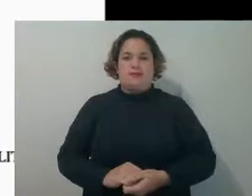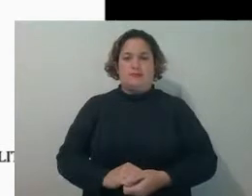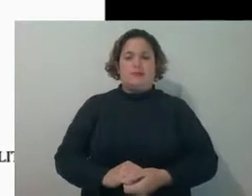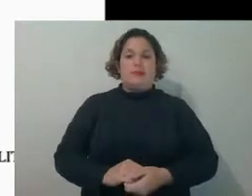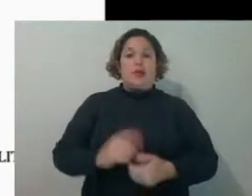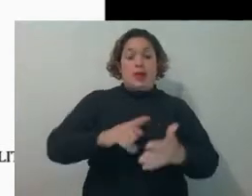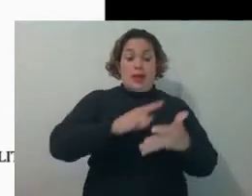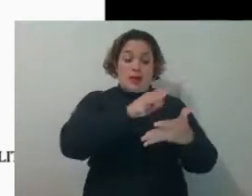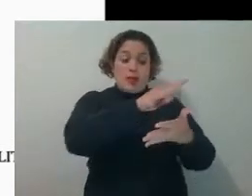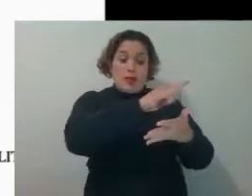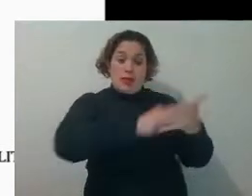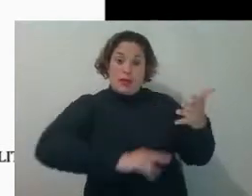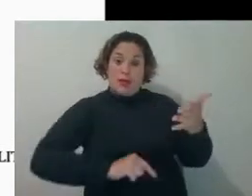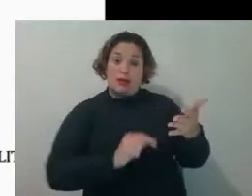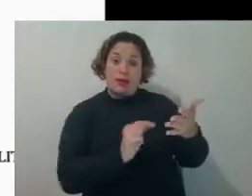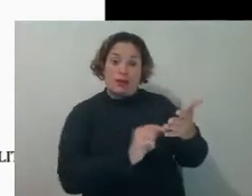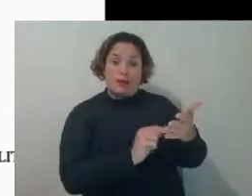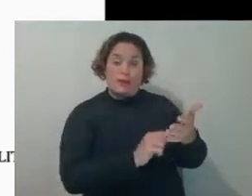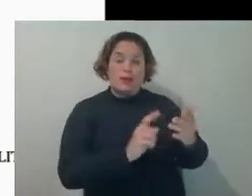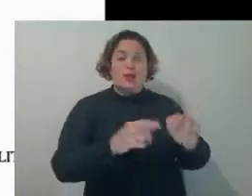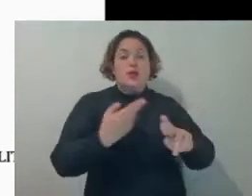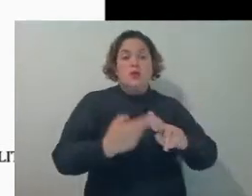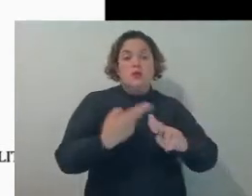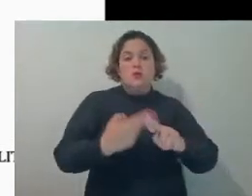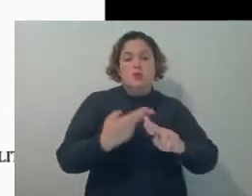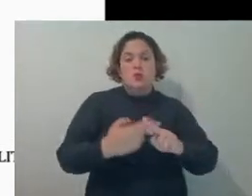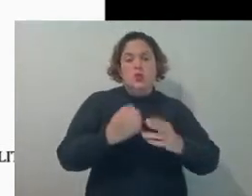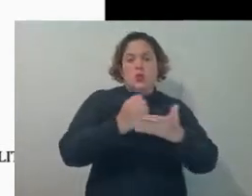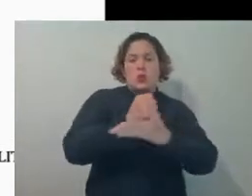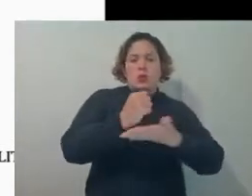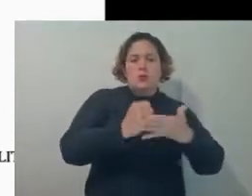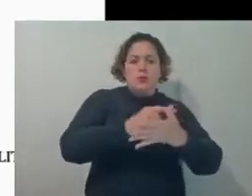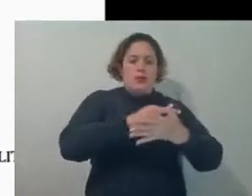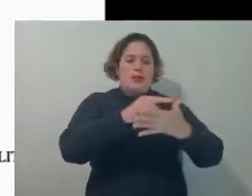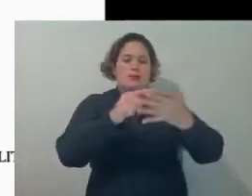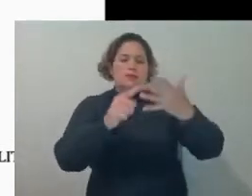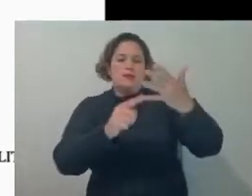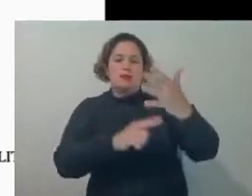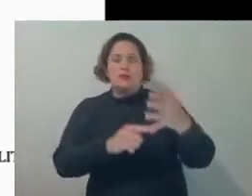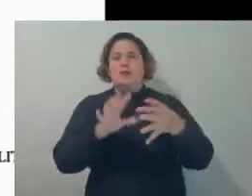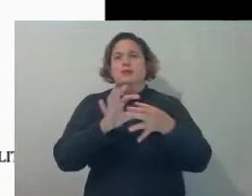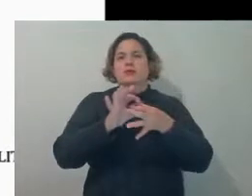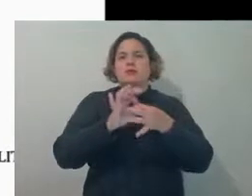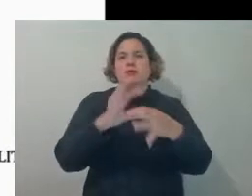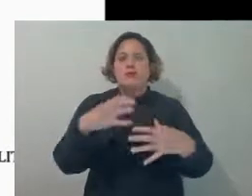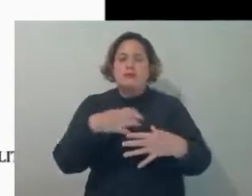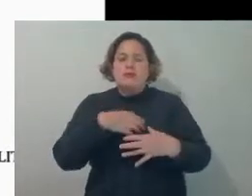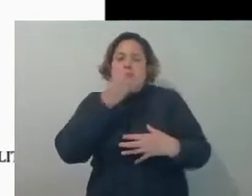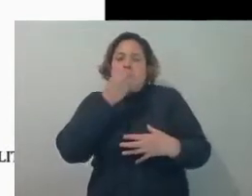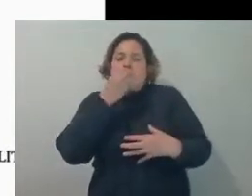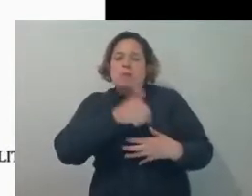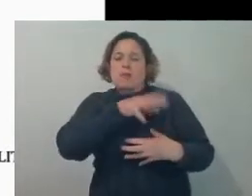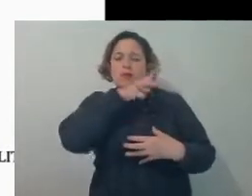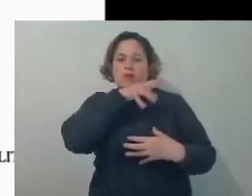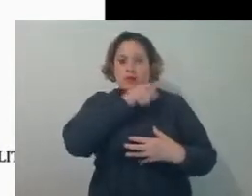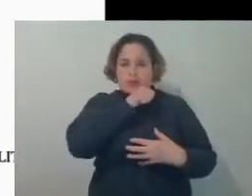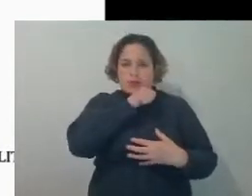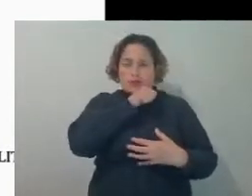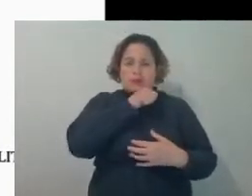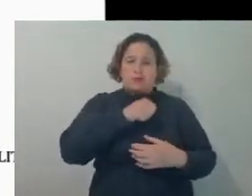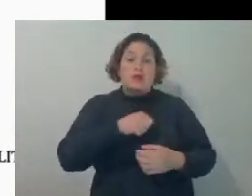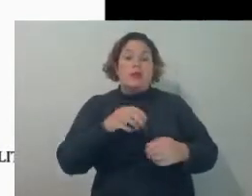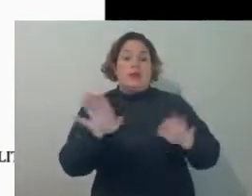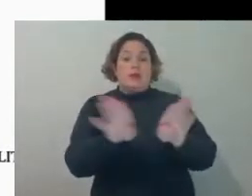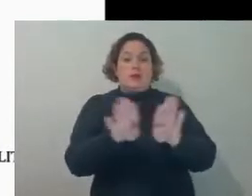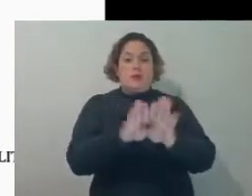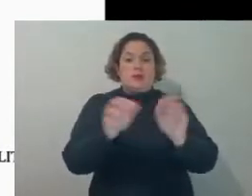esse protocolo ele foi formulado com base nas 5 liberdades do bem-estar animal e também